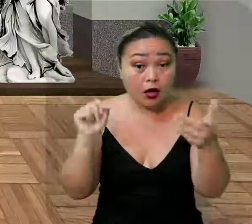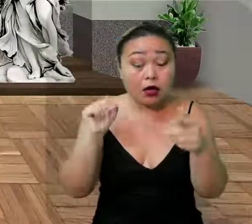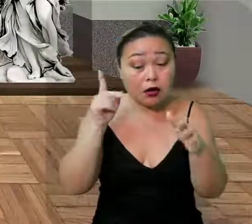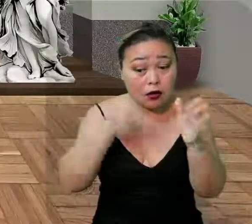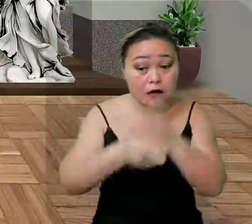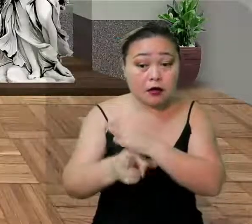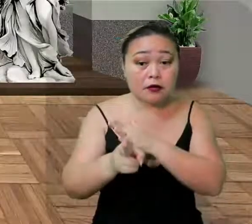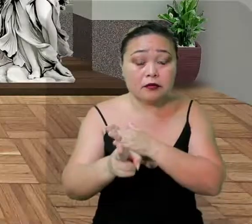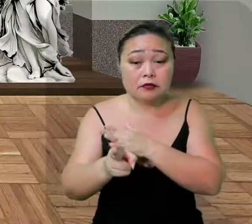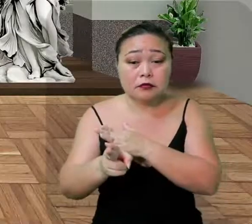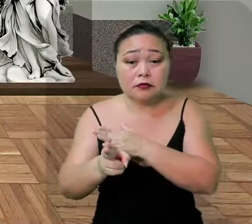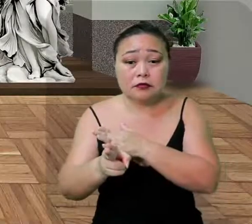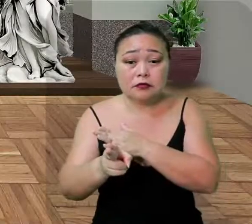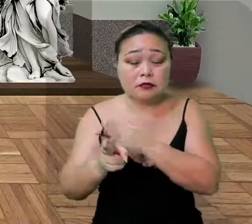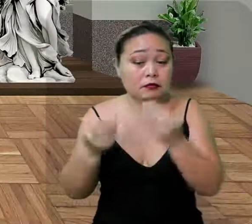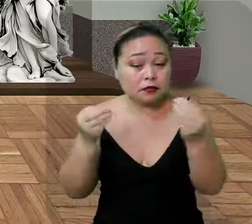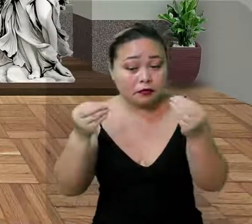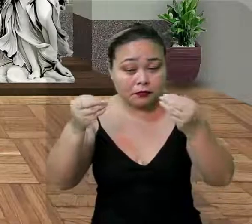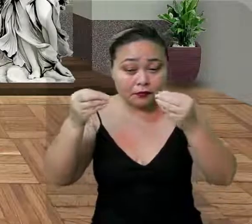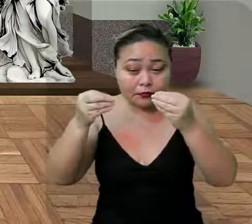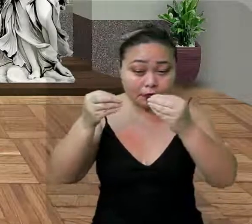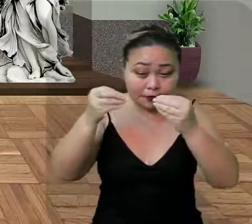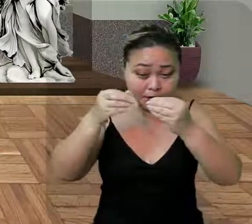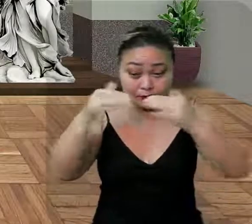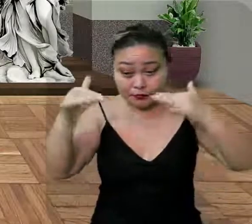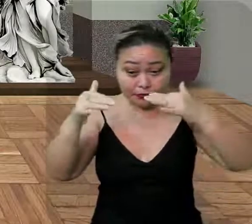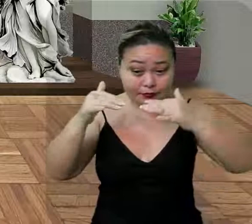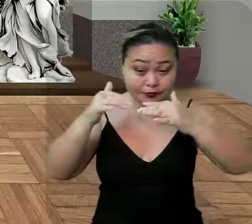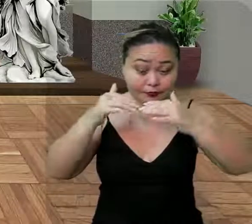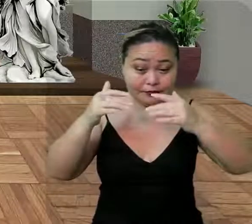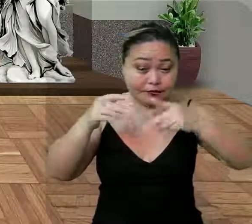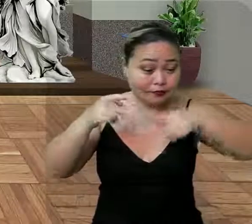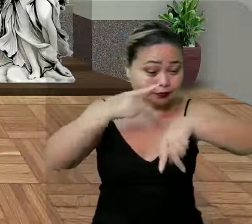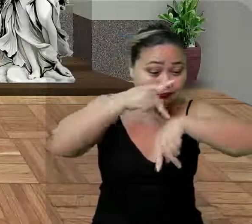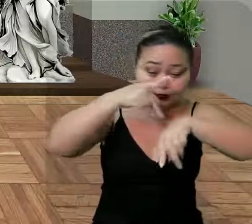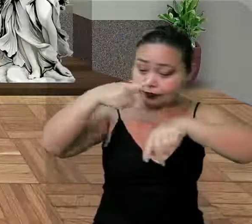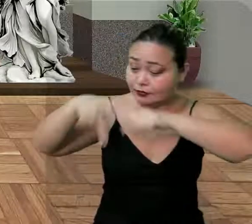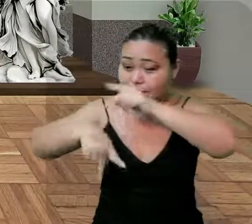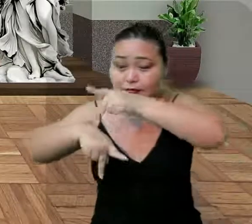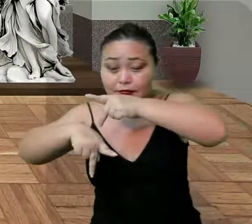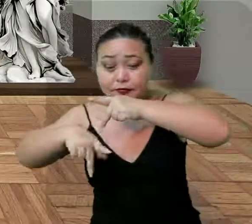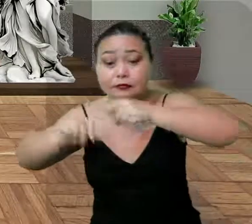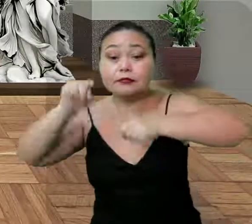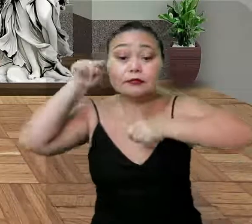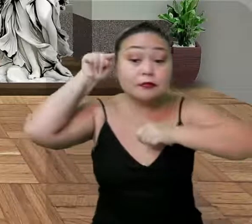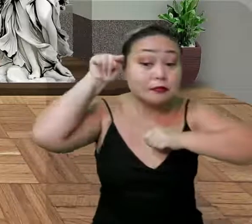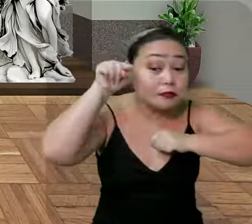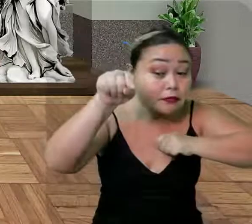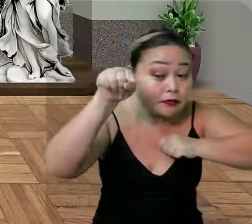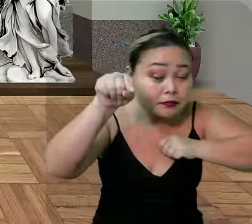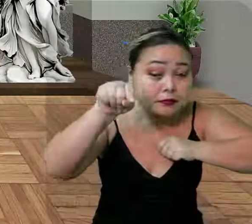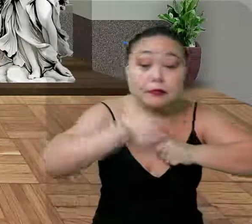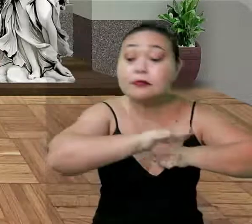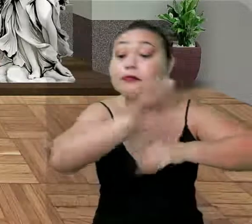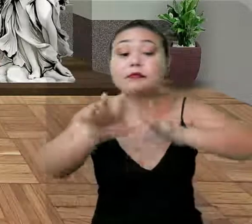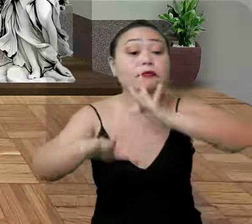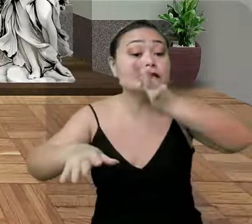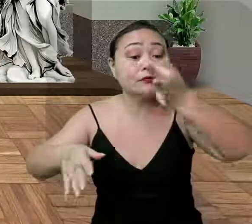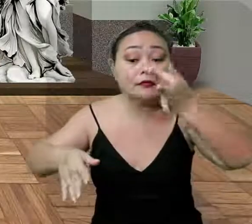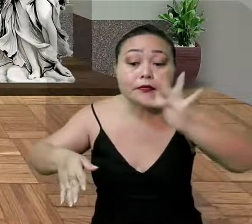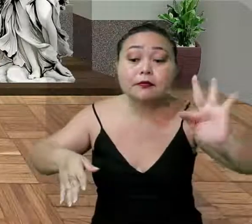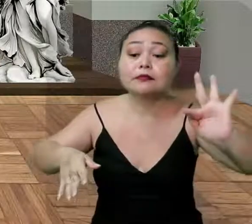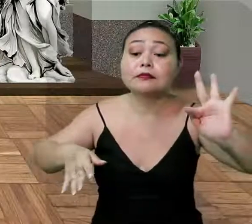continua essa e essa implica vai você para a